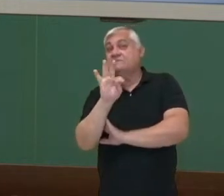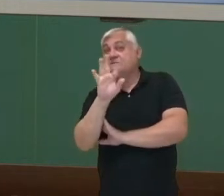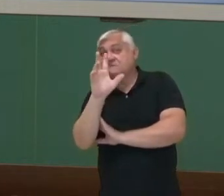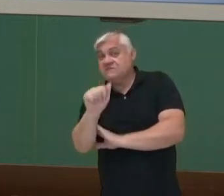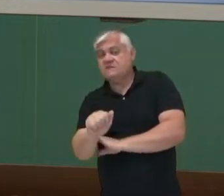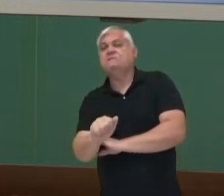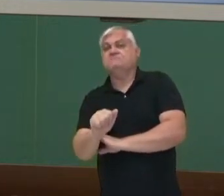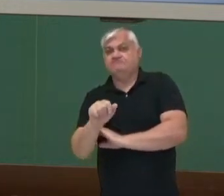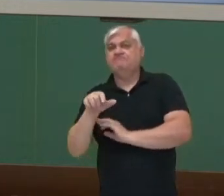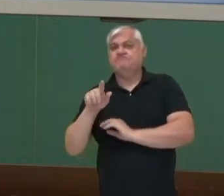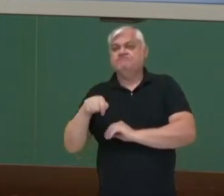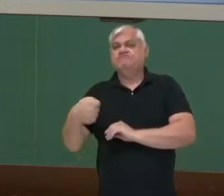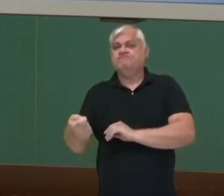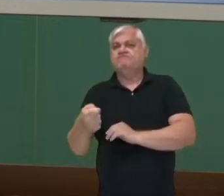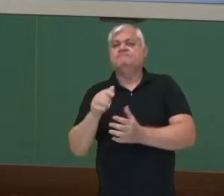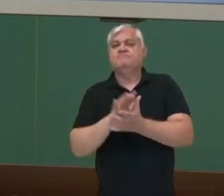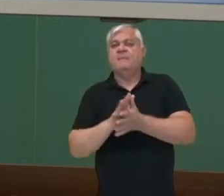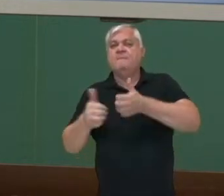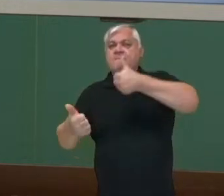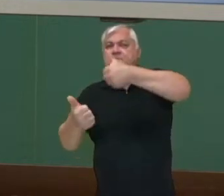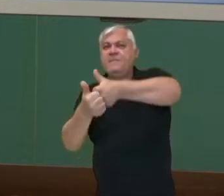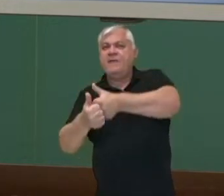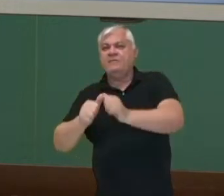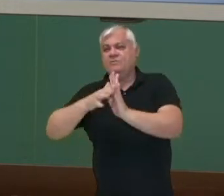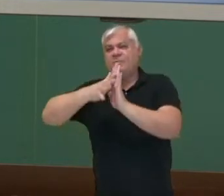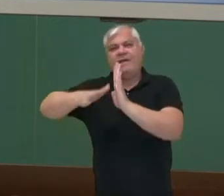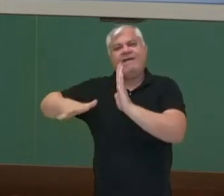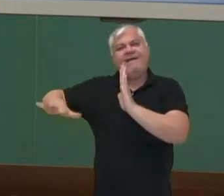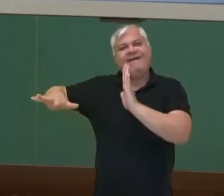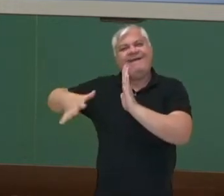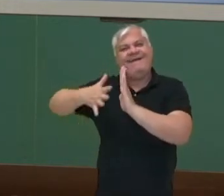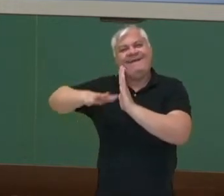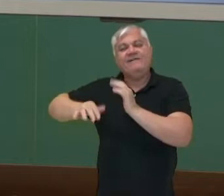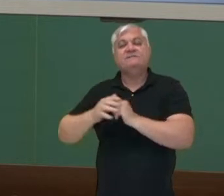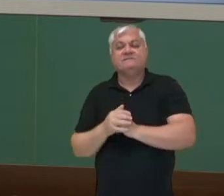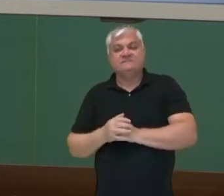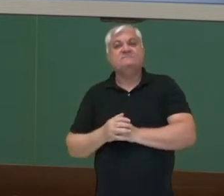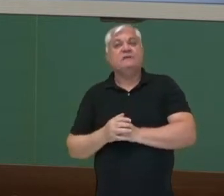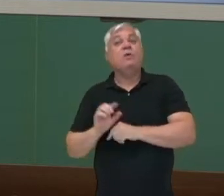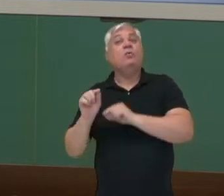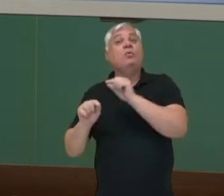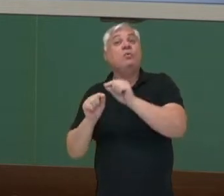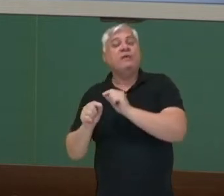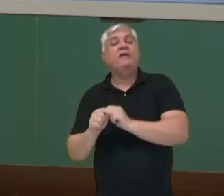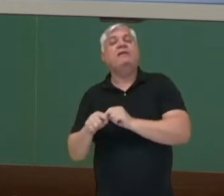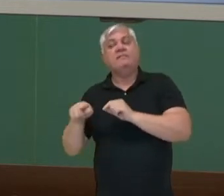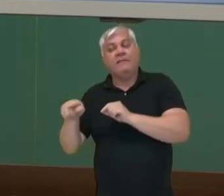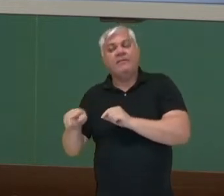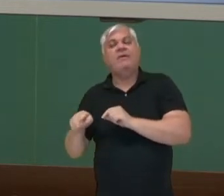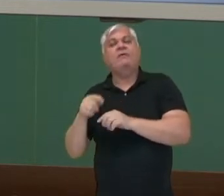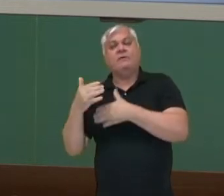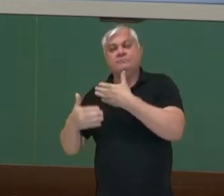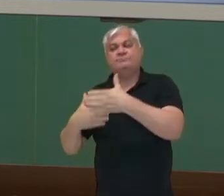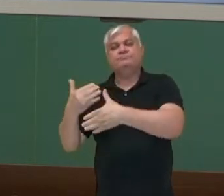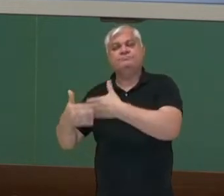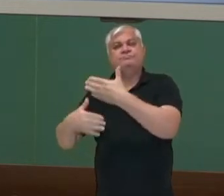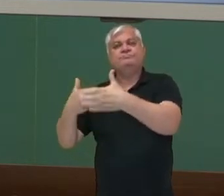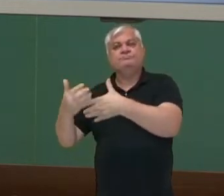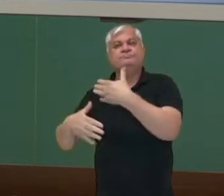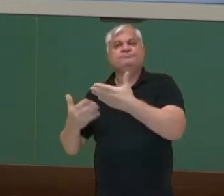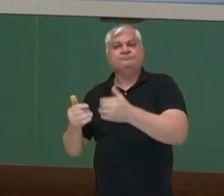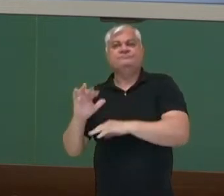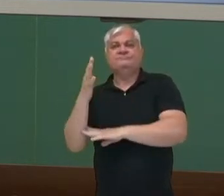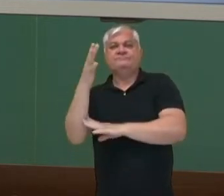aqui do território próximo do oceano, que inclusive era influenciado o desenvolvimento dessa floresta